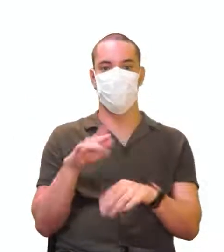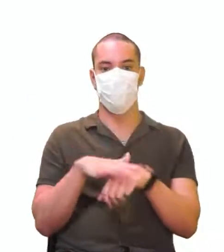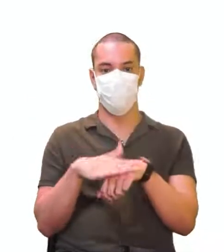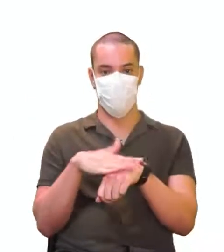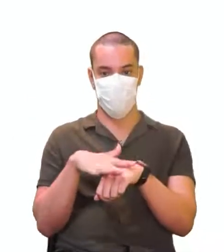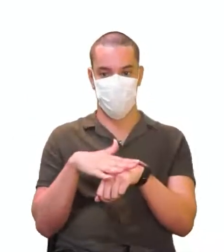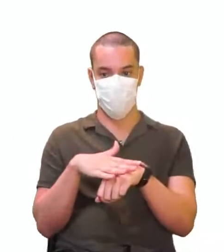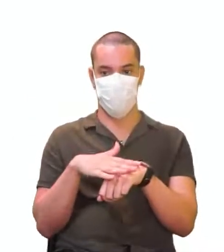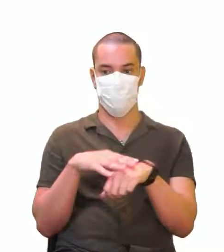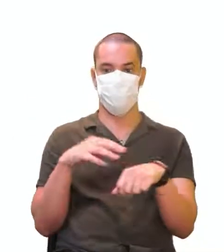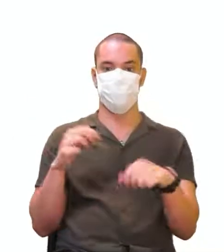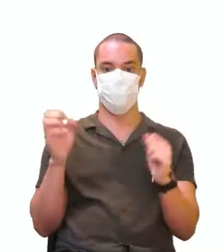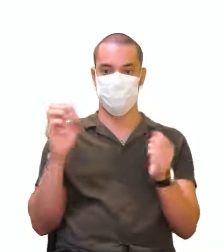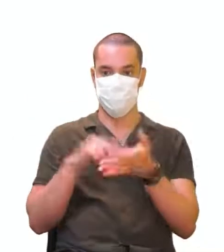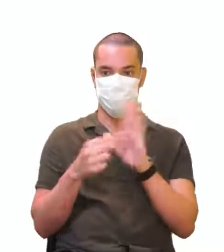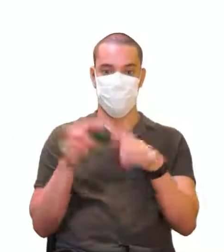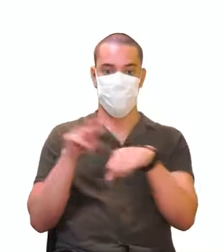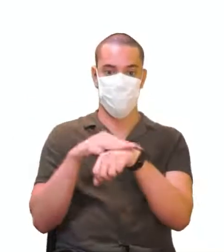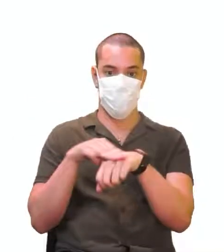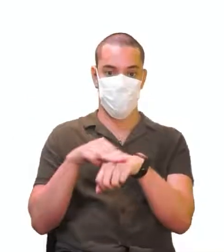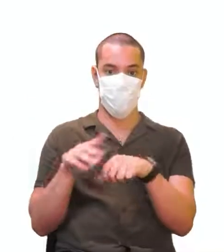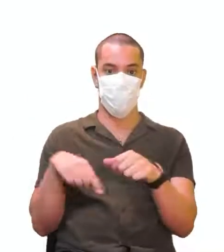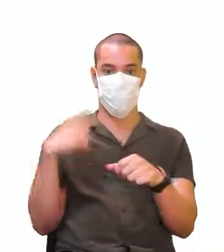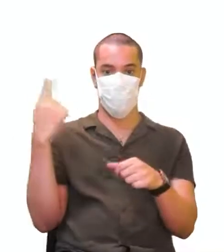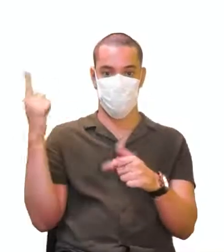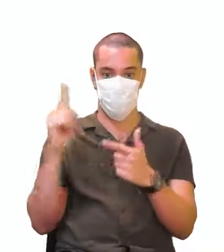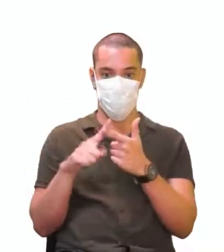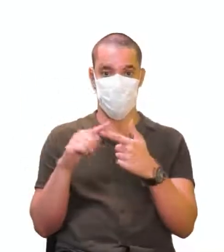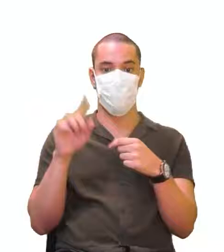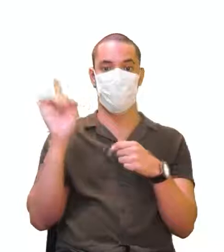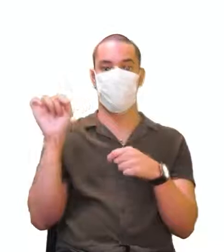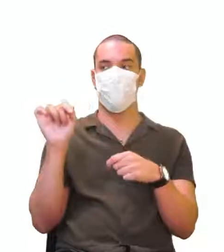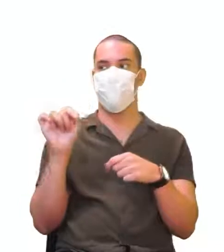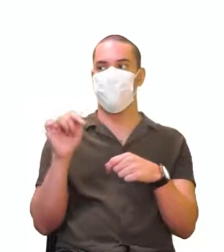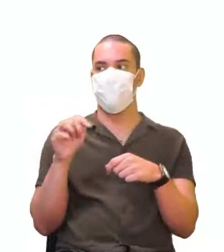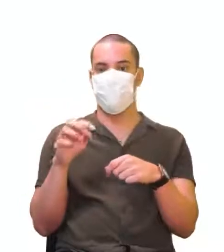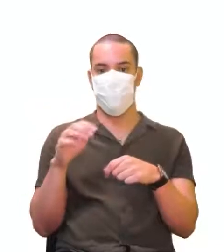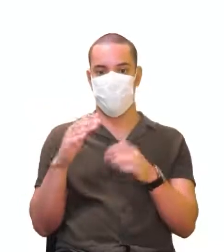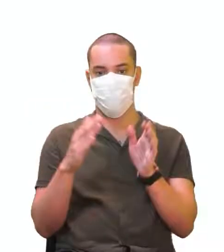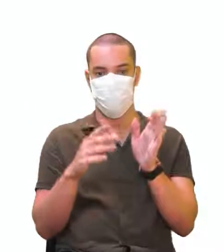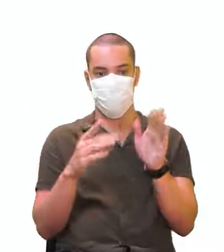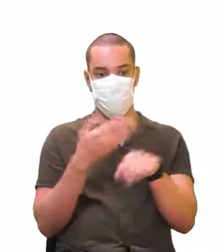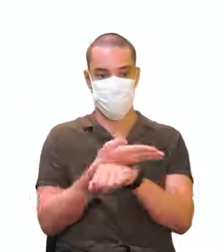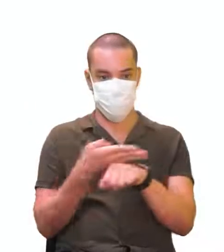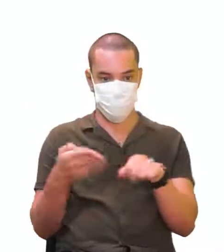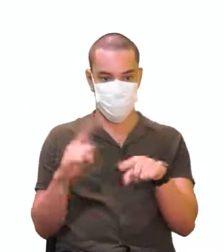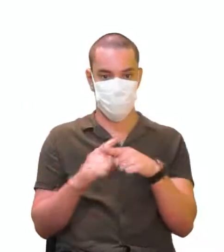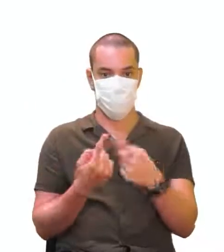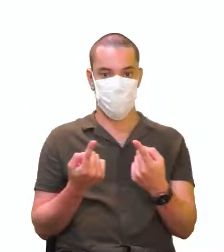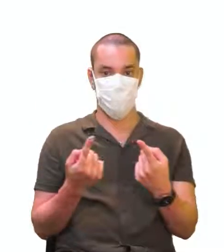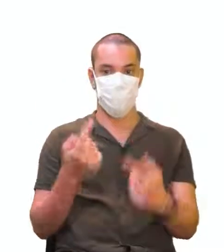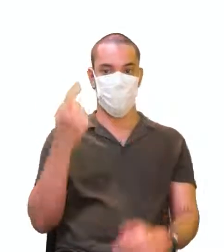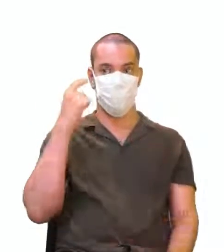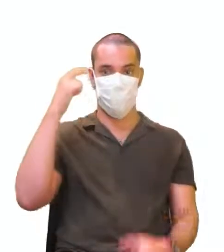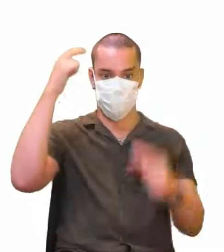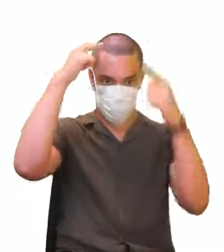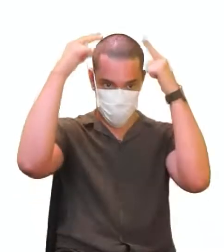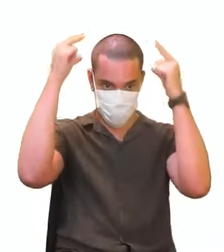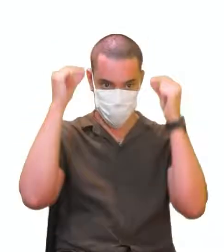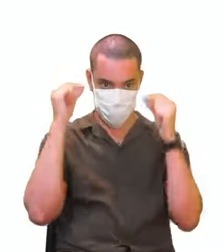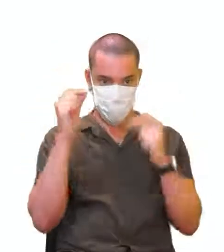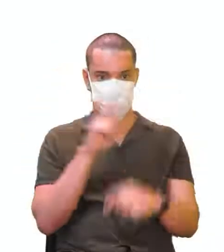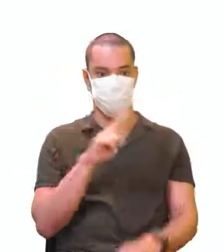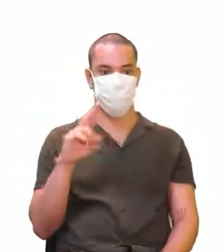marrom. Esse indivíduo aqui, se quase não dá pra ver, ele é branquinho, mas só as orelhinhas, elas são pretas. São chamados de